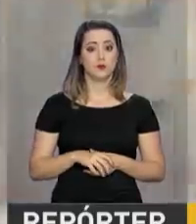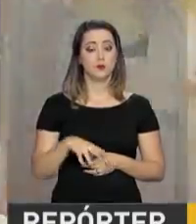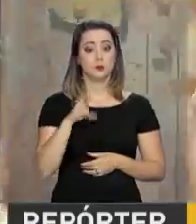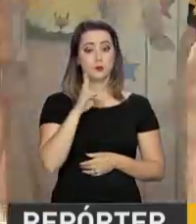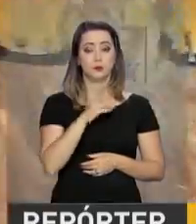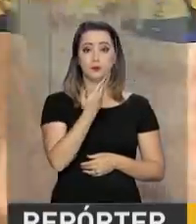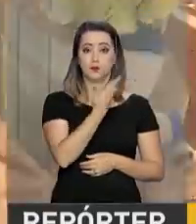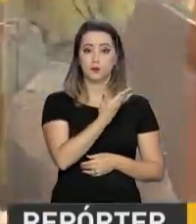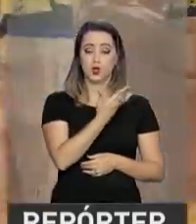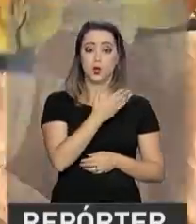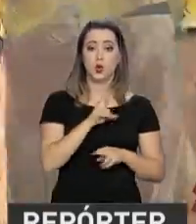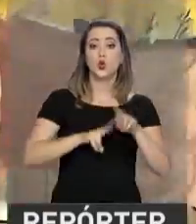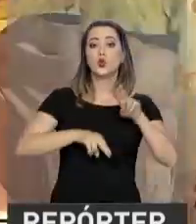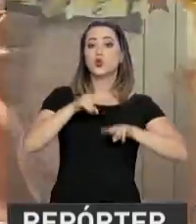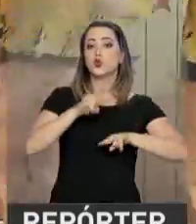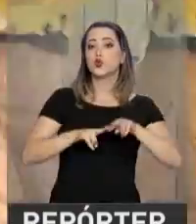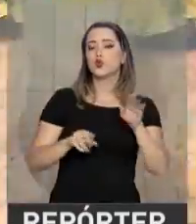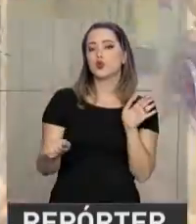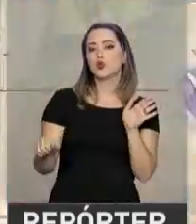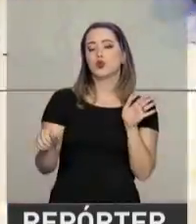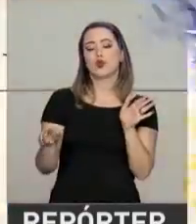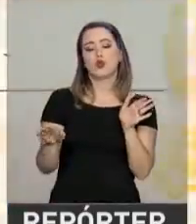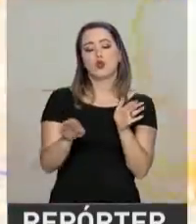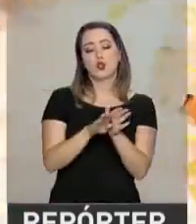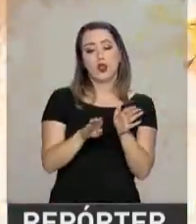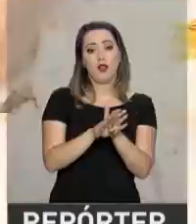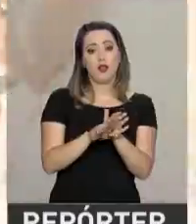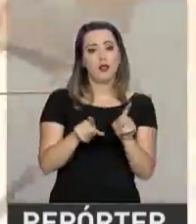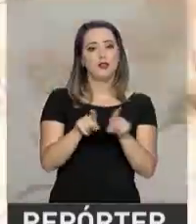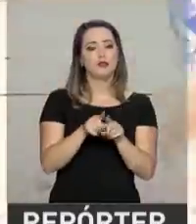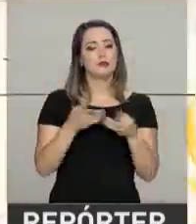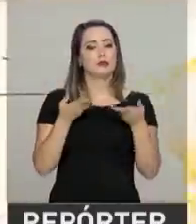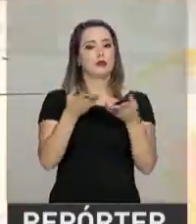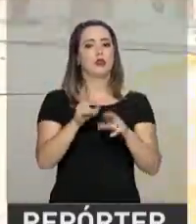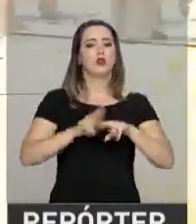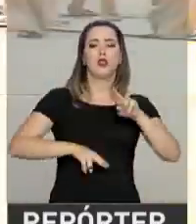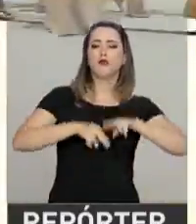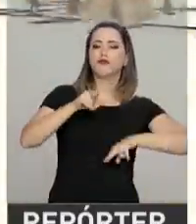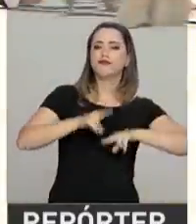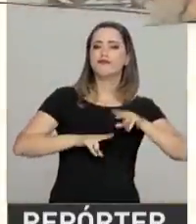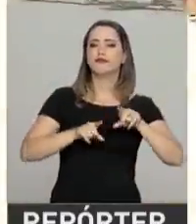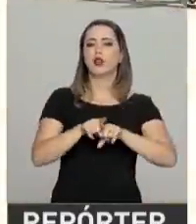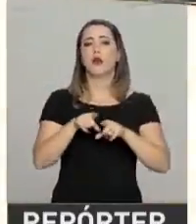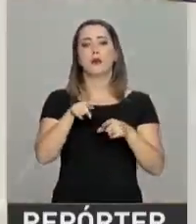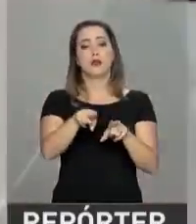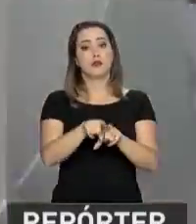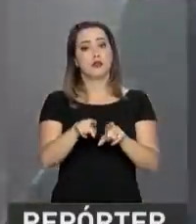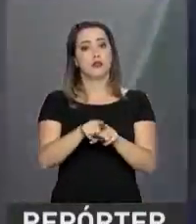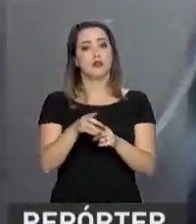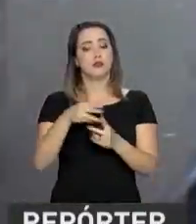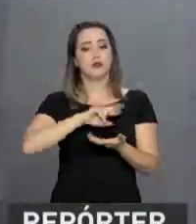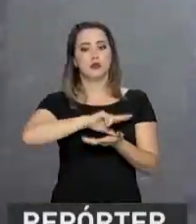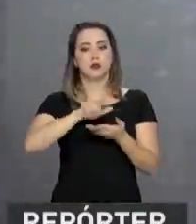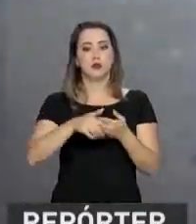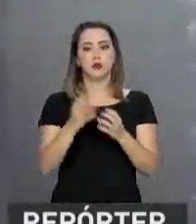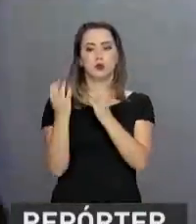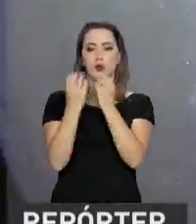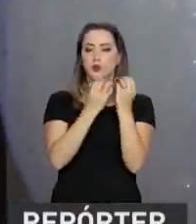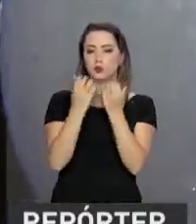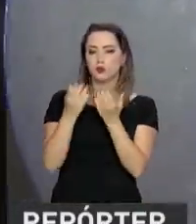em junho está chegando e com ele a temporada das festas juninas mas além das quadrilhas e das comidas